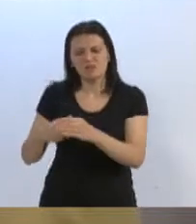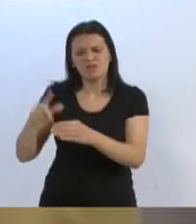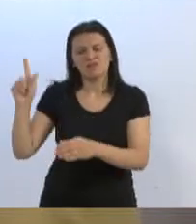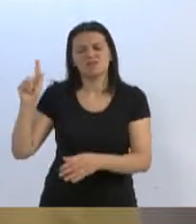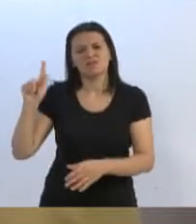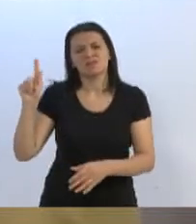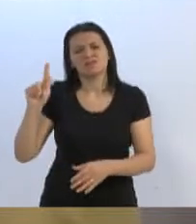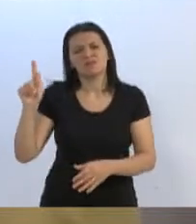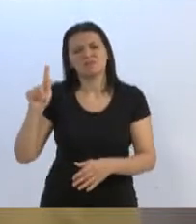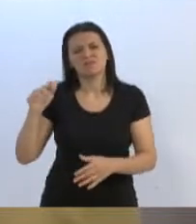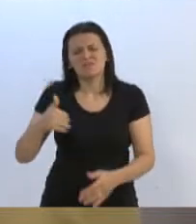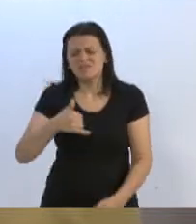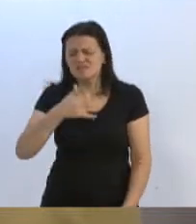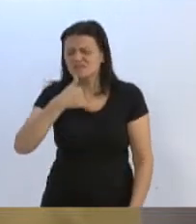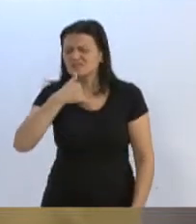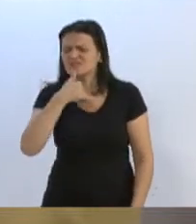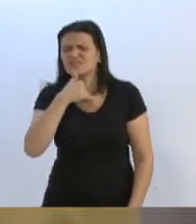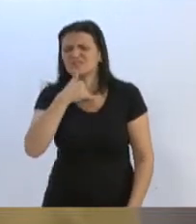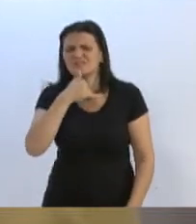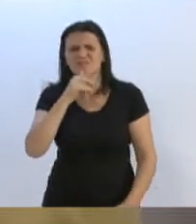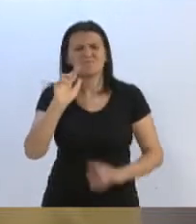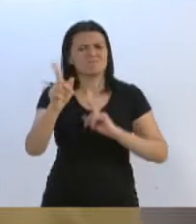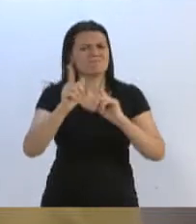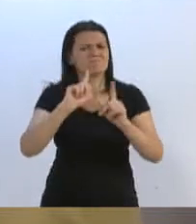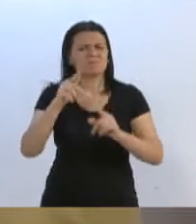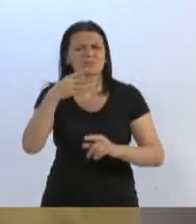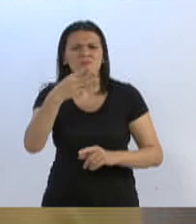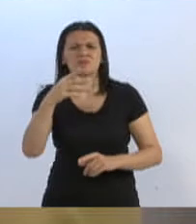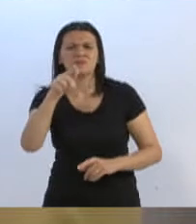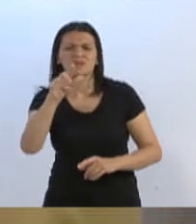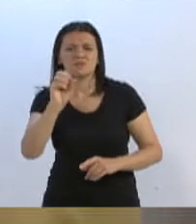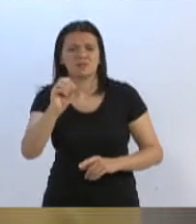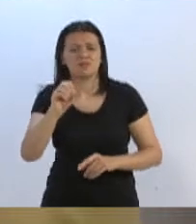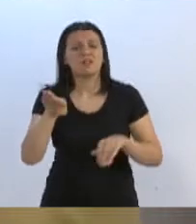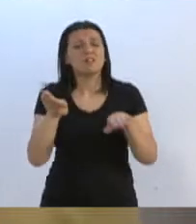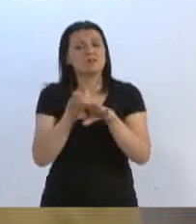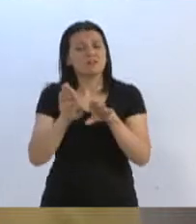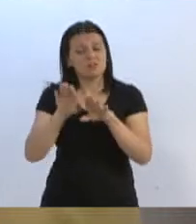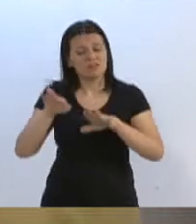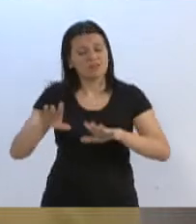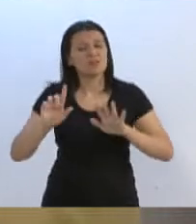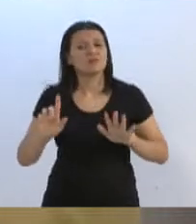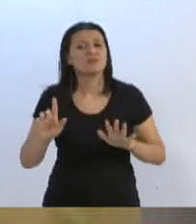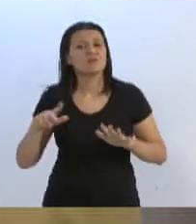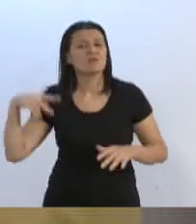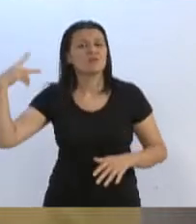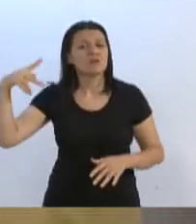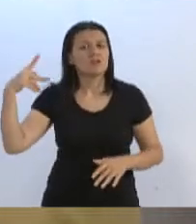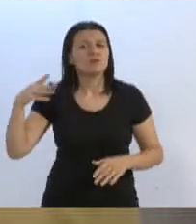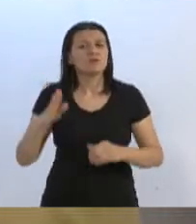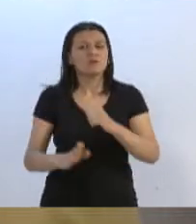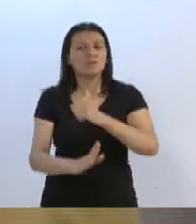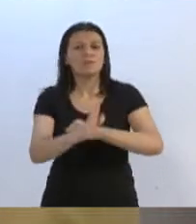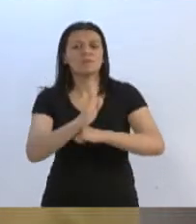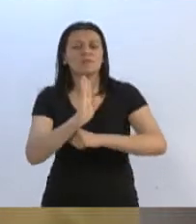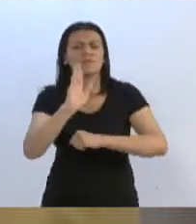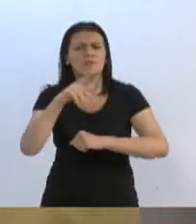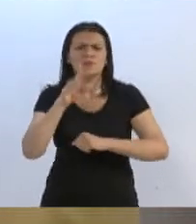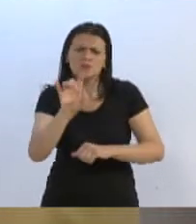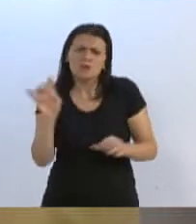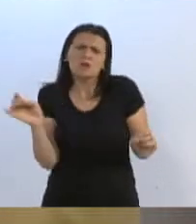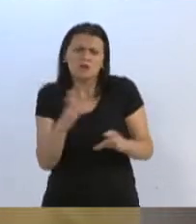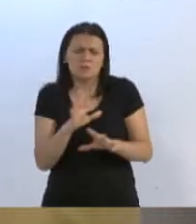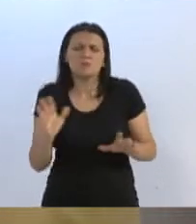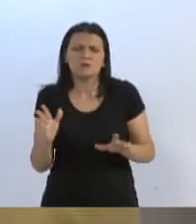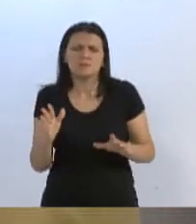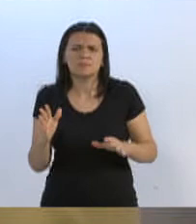triste famigerada br 470 e fica também aqui como vereador zeca bombeiro já finalizando seu presidente o